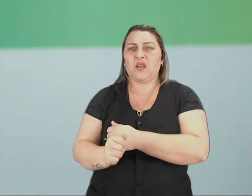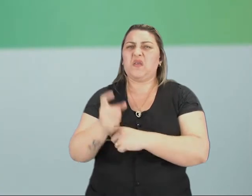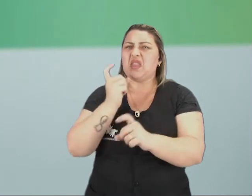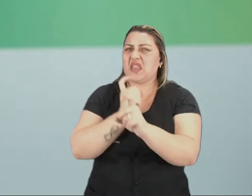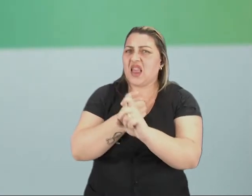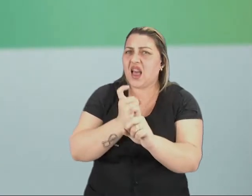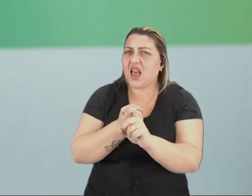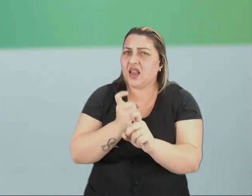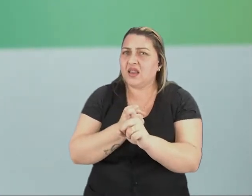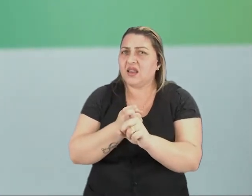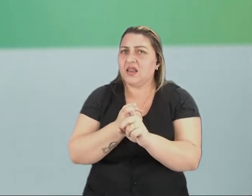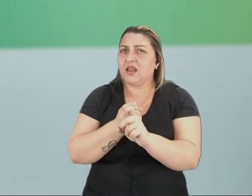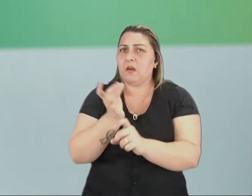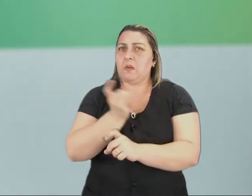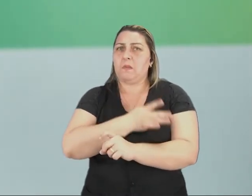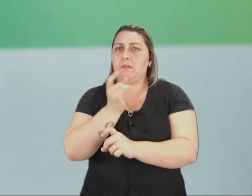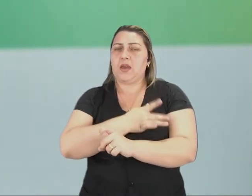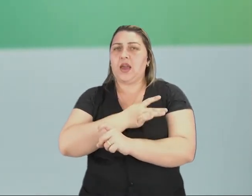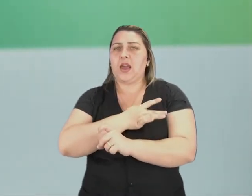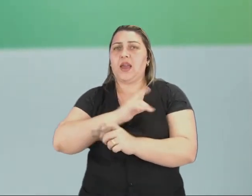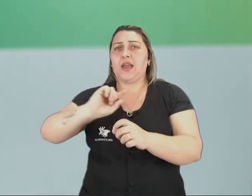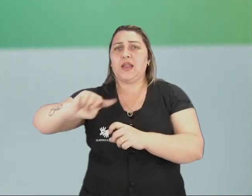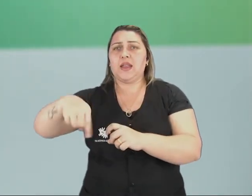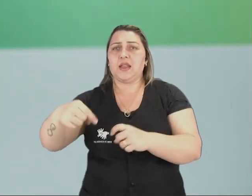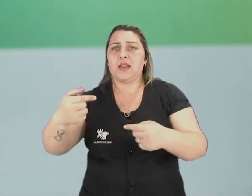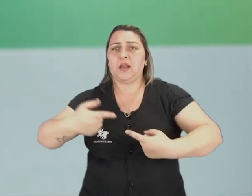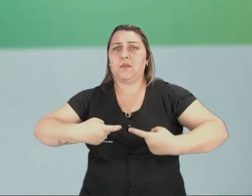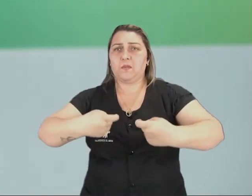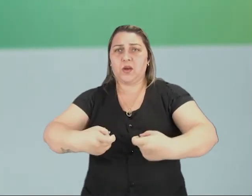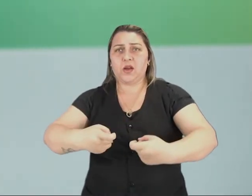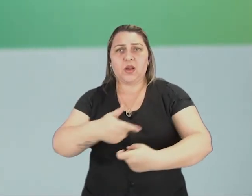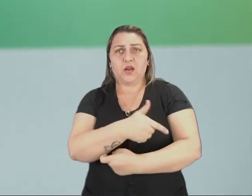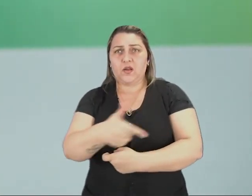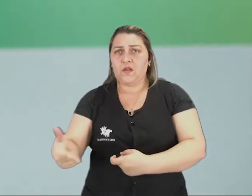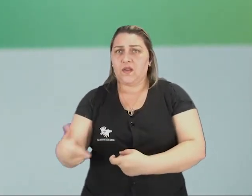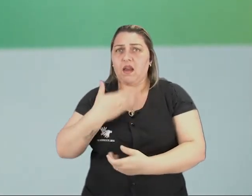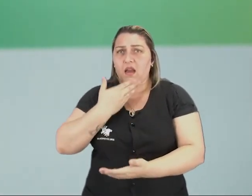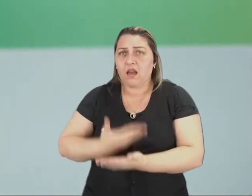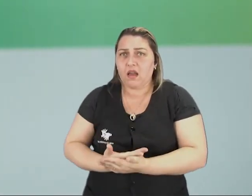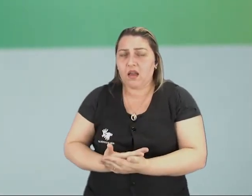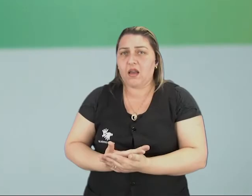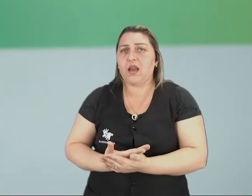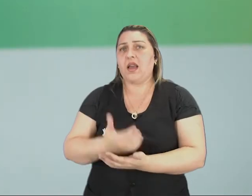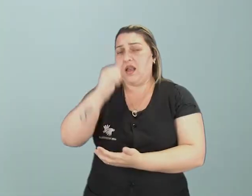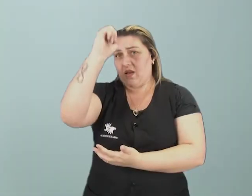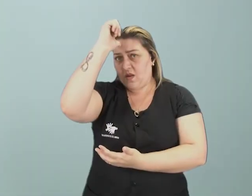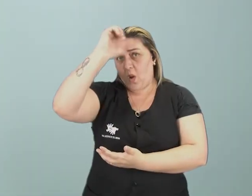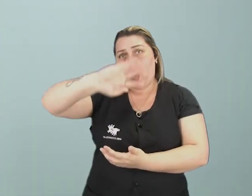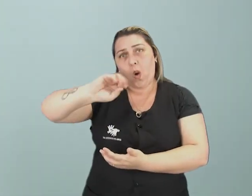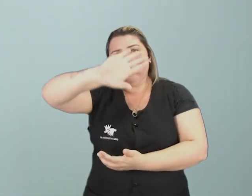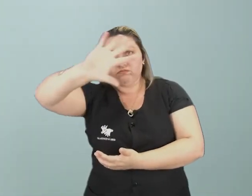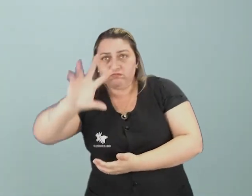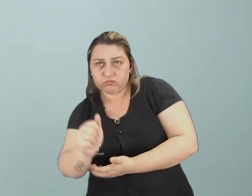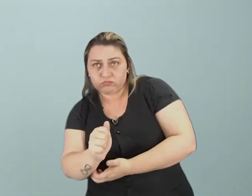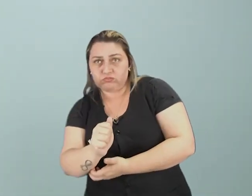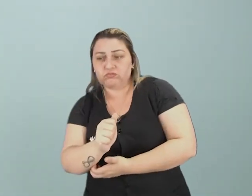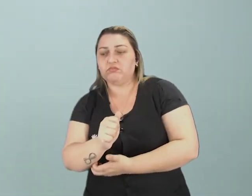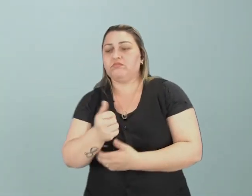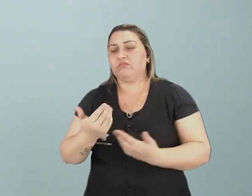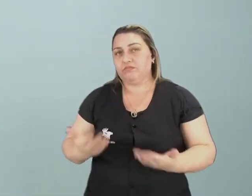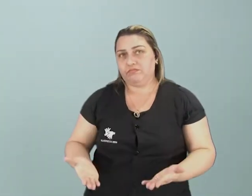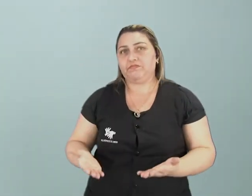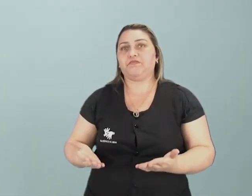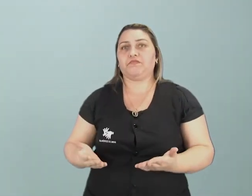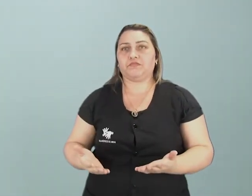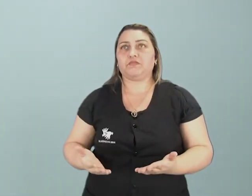nazismo e no pós-guerra não ficaram estarrecidos com as situações africanas ou até indianas. Que é absurdo, né?